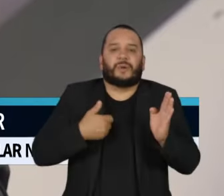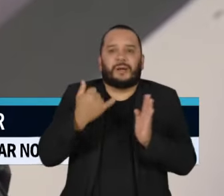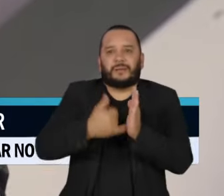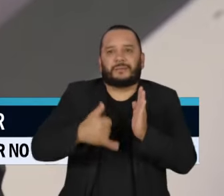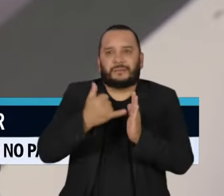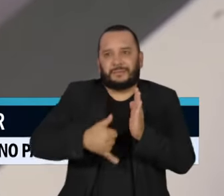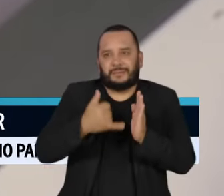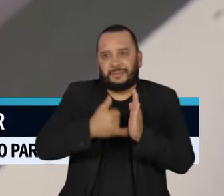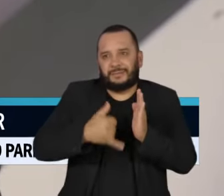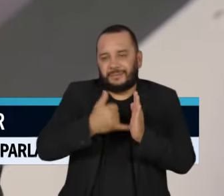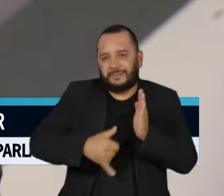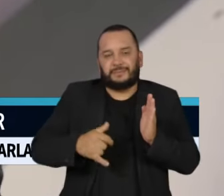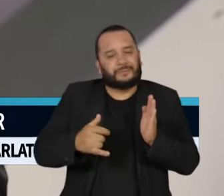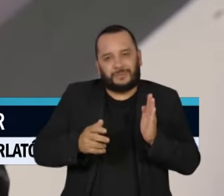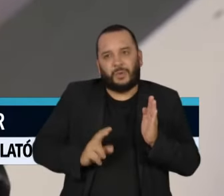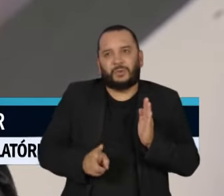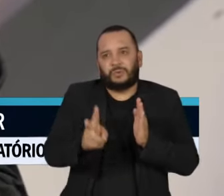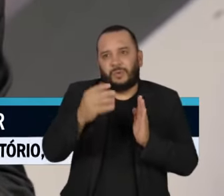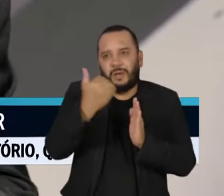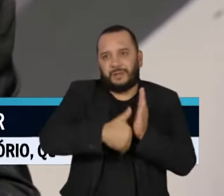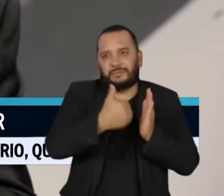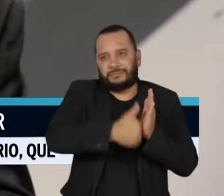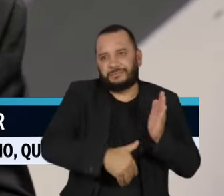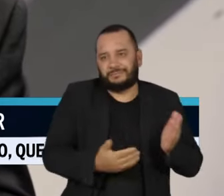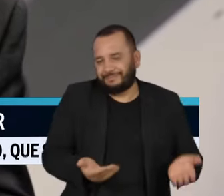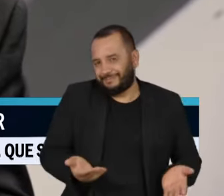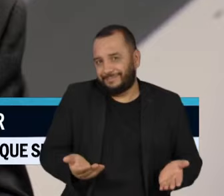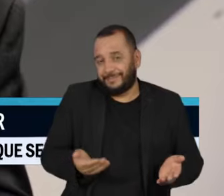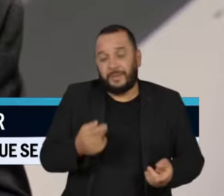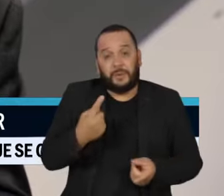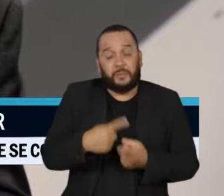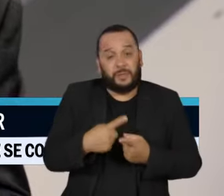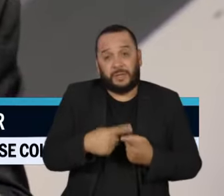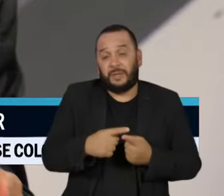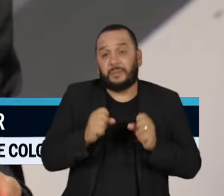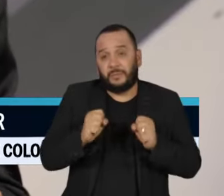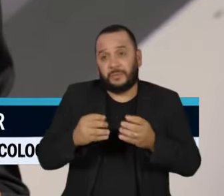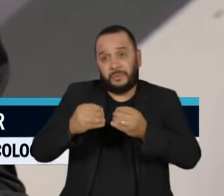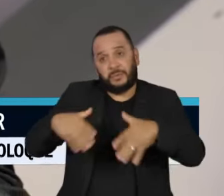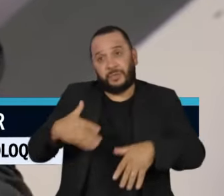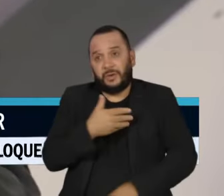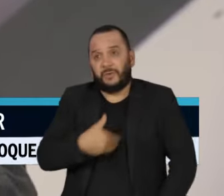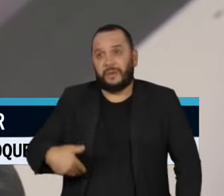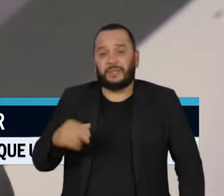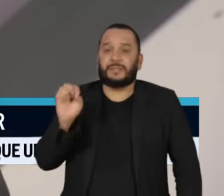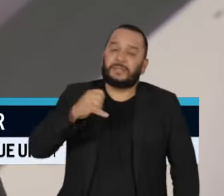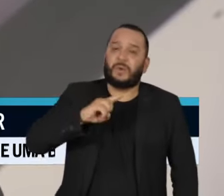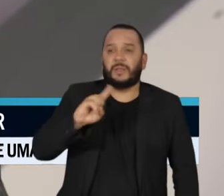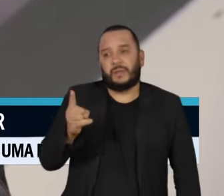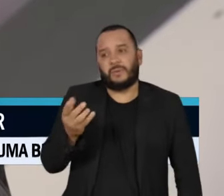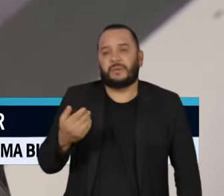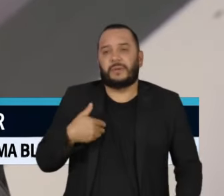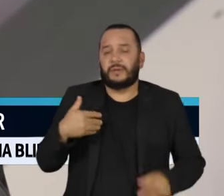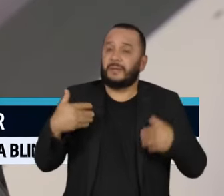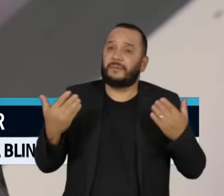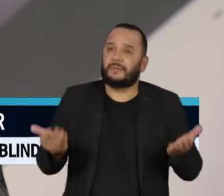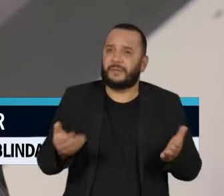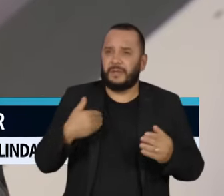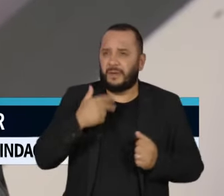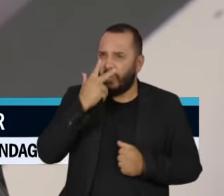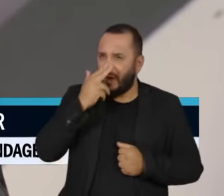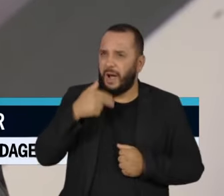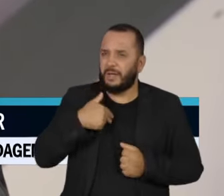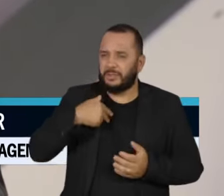onde o impacto dessa isenção vai influir na política de governo? Enfim, eu acho prudente, foi prudente